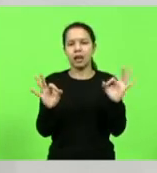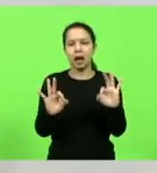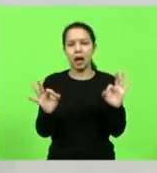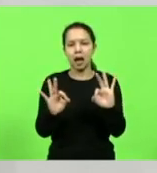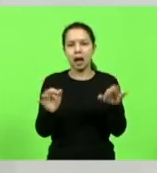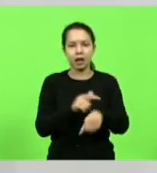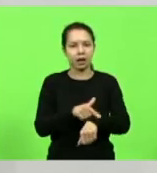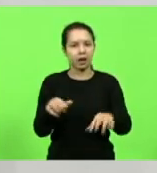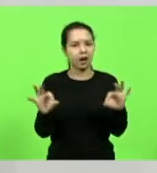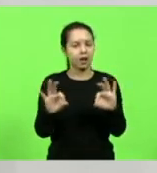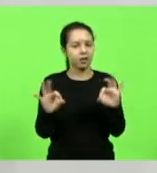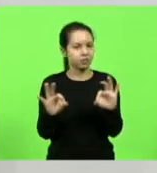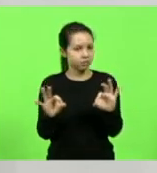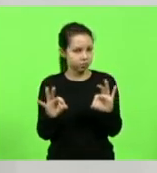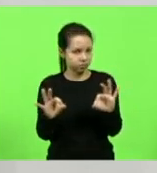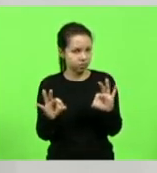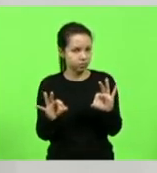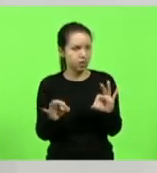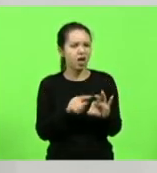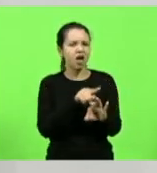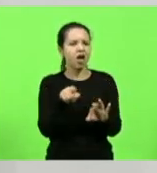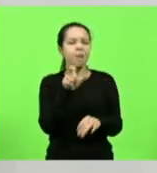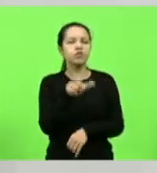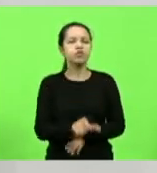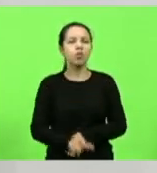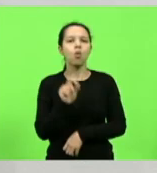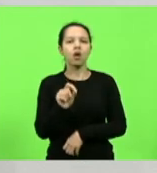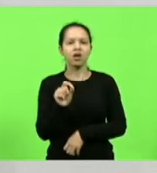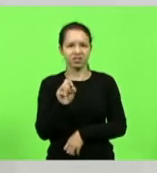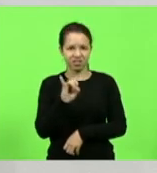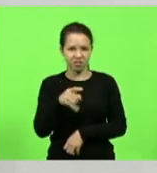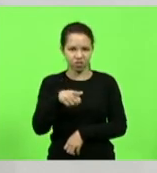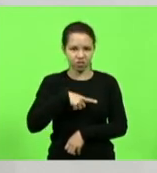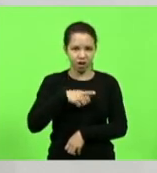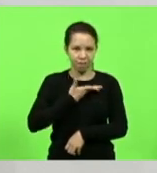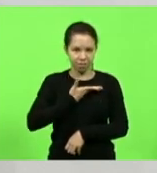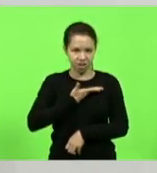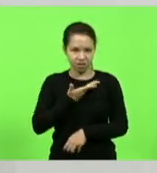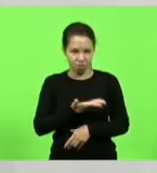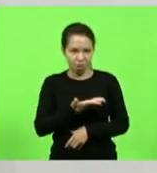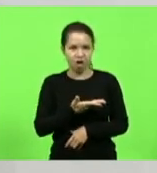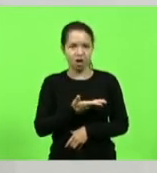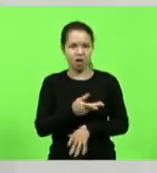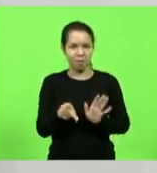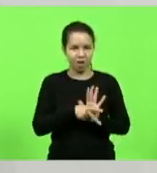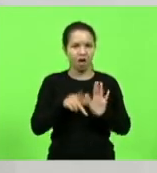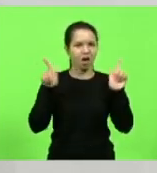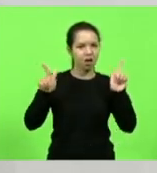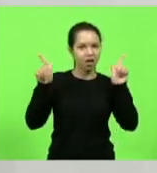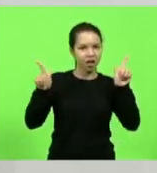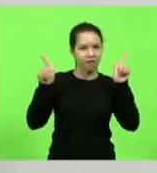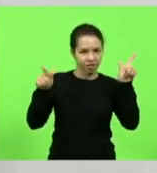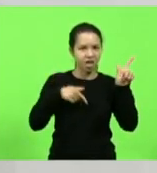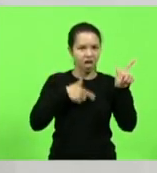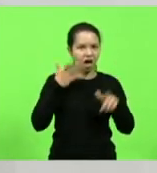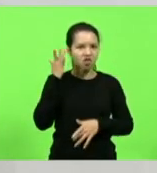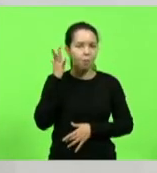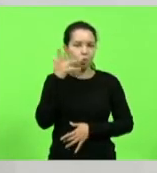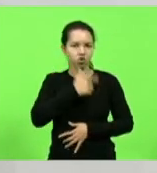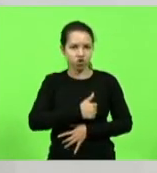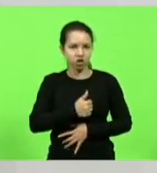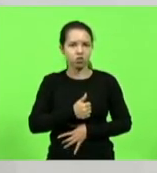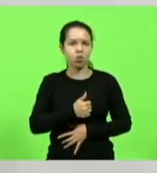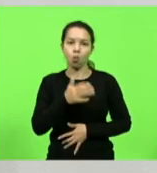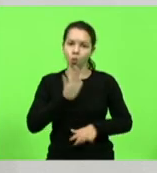tipo de pessoa é essa. Se você tem um amigo desse, se você tem um amigo grevista desse, que acha bonito isso,